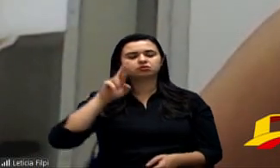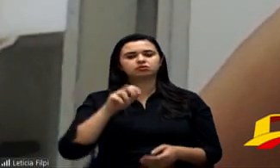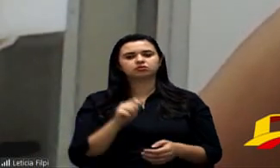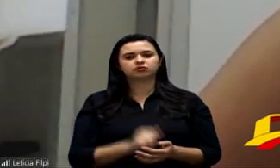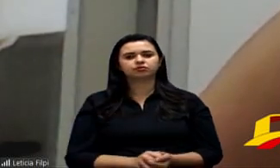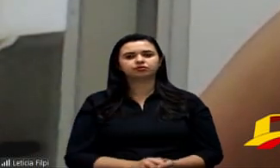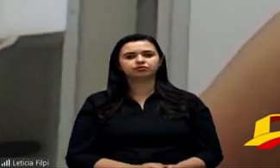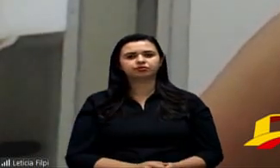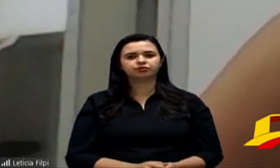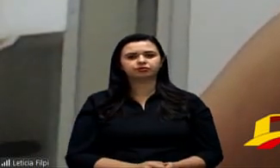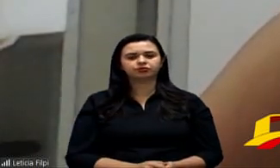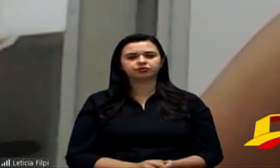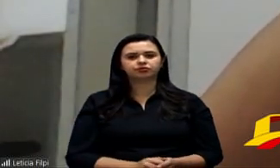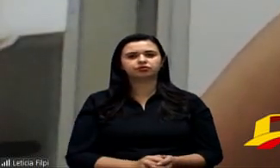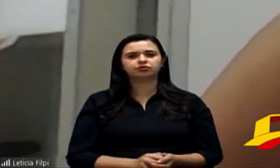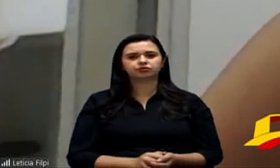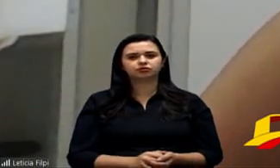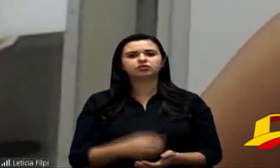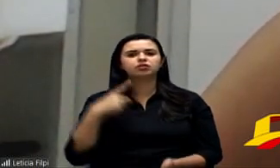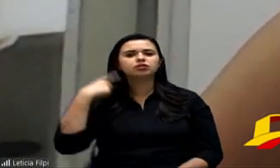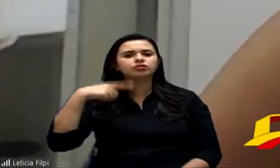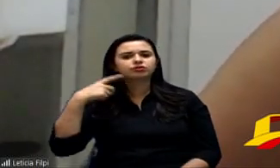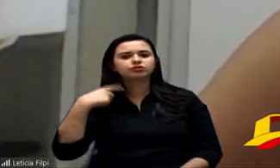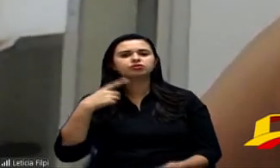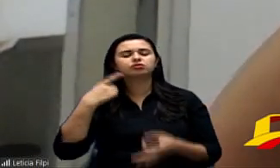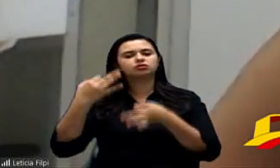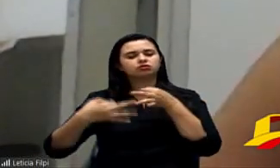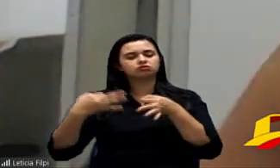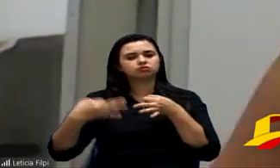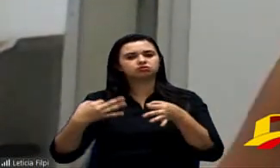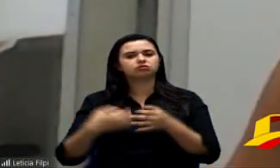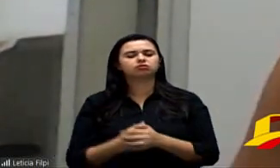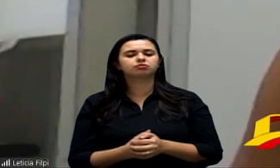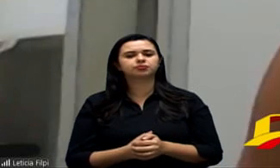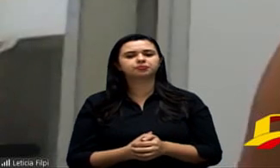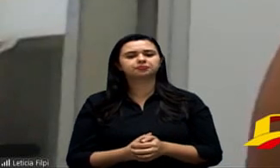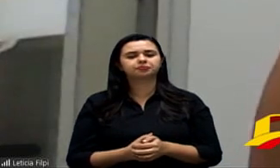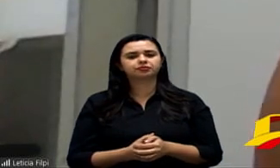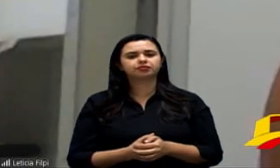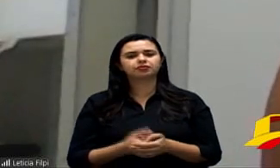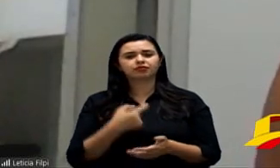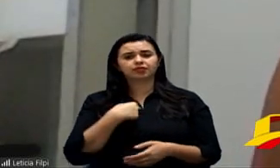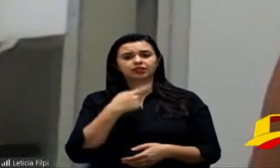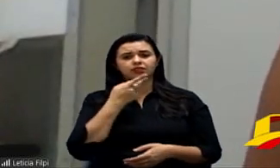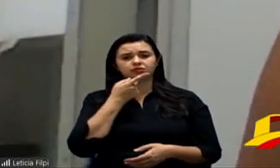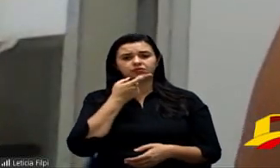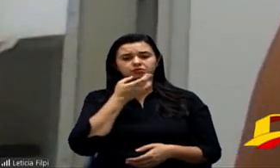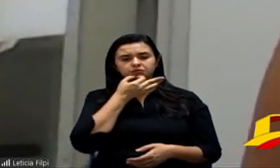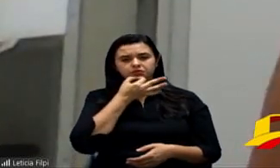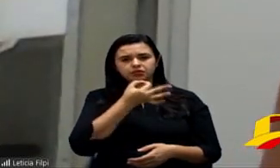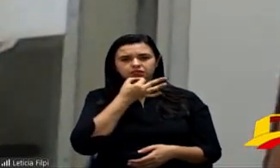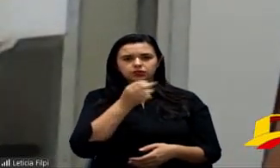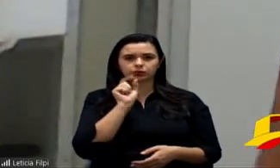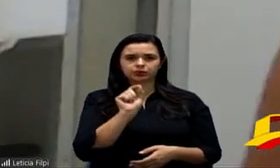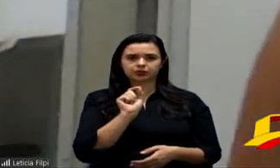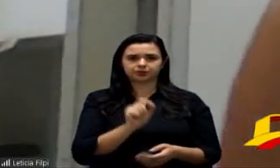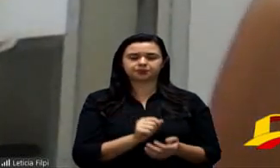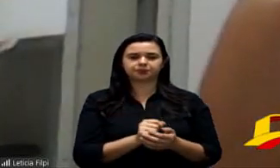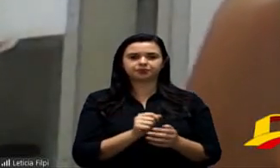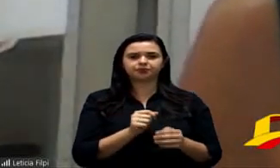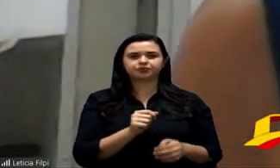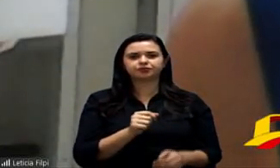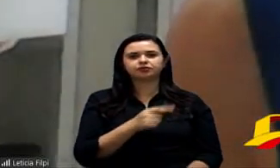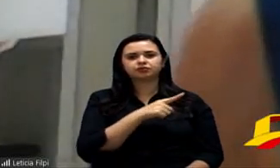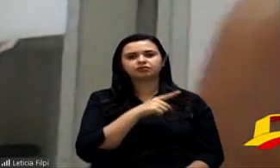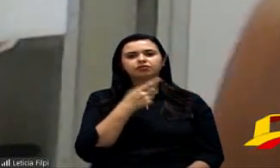Animais. Sou diretora jurídica, sou advogada. O que eu tenho a dizer é o seguinte, como a doutora Ana Paula bem